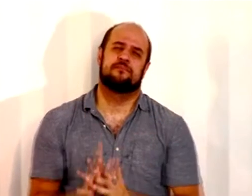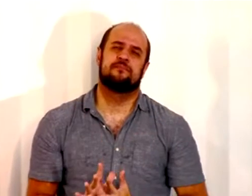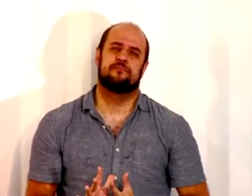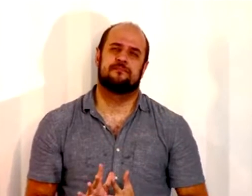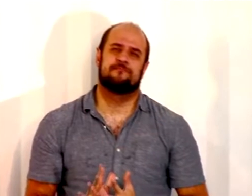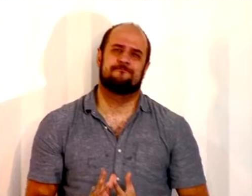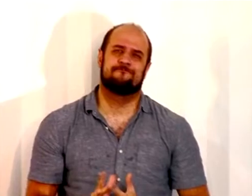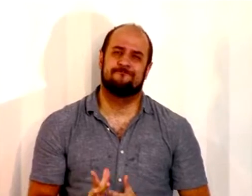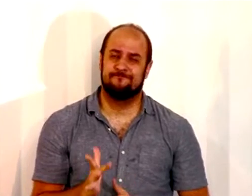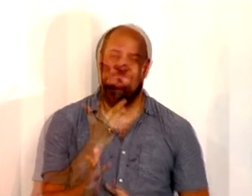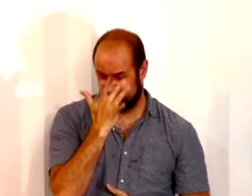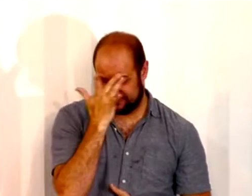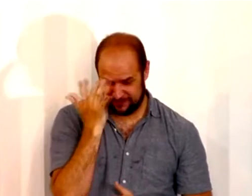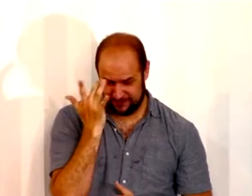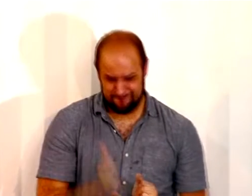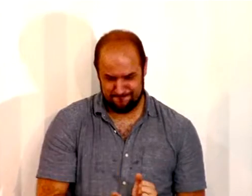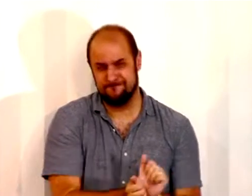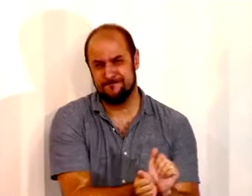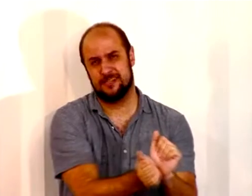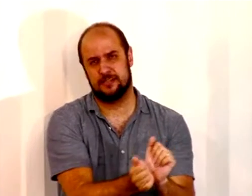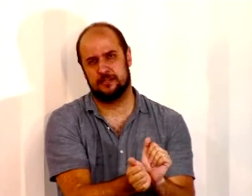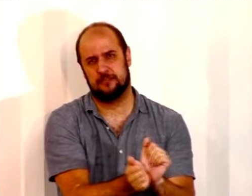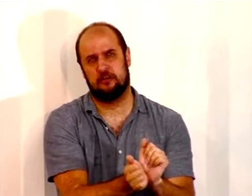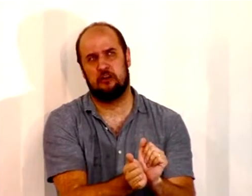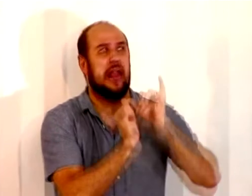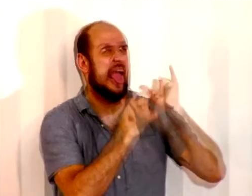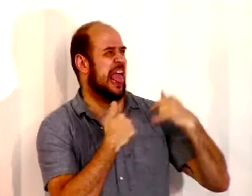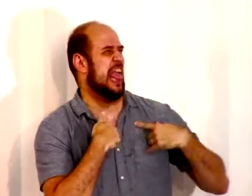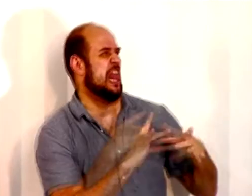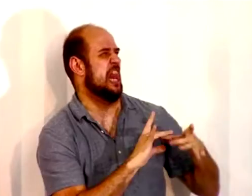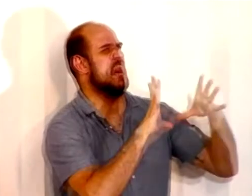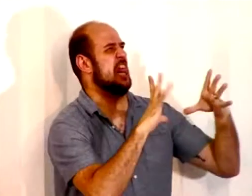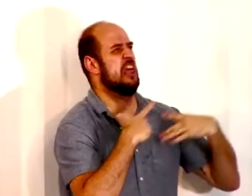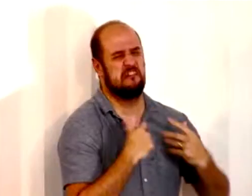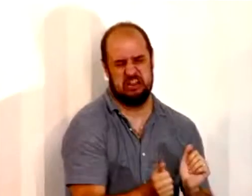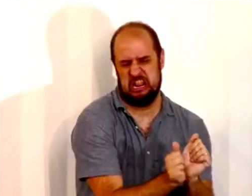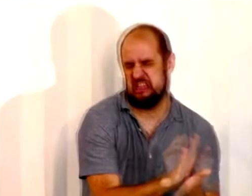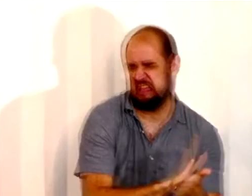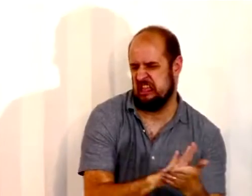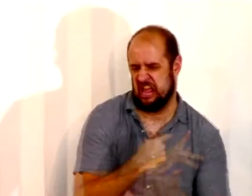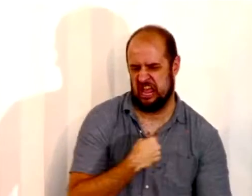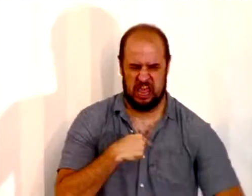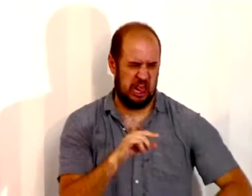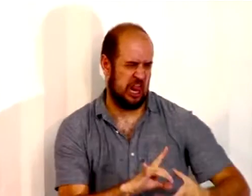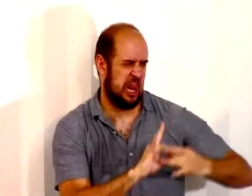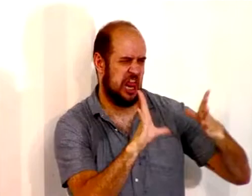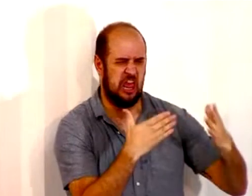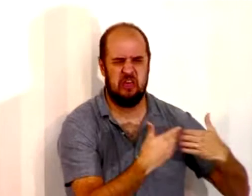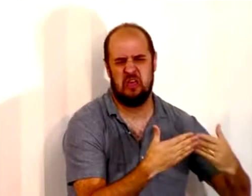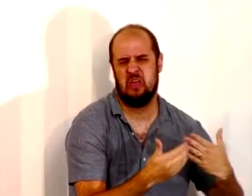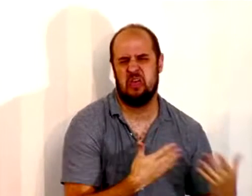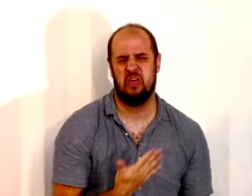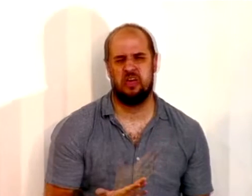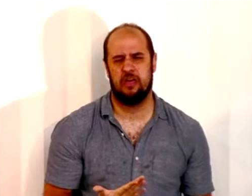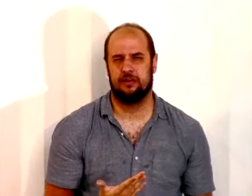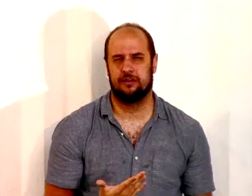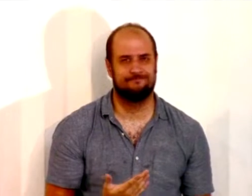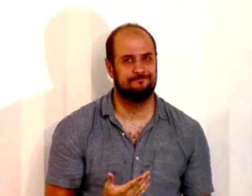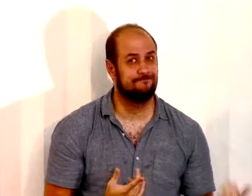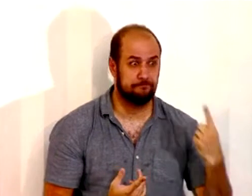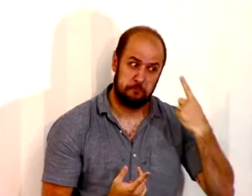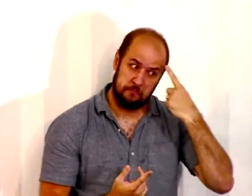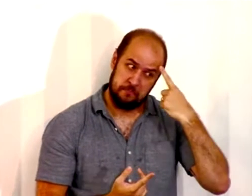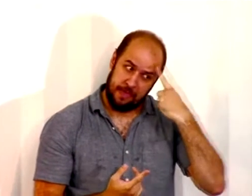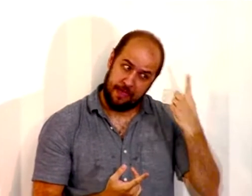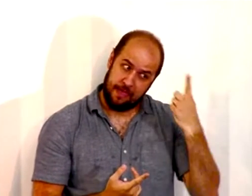presos, mesmo andando pela rua, dizendo: eu não sou preso de nada, eu não sou escravo de nada, eu sou livre, eu faço o que eu quiser. Ele pensa que é